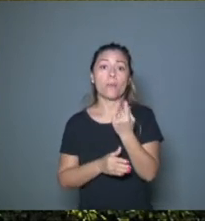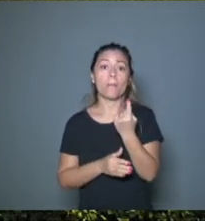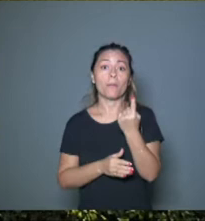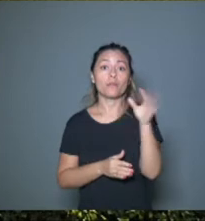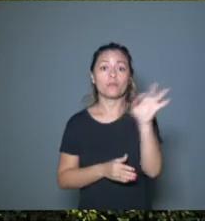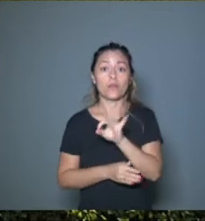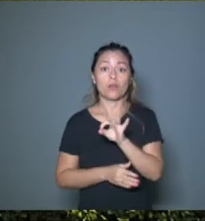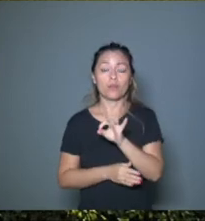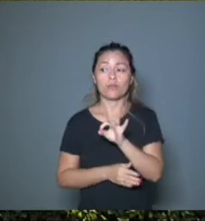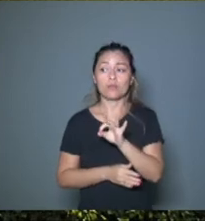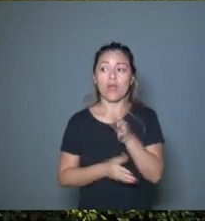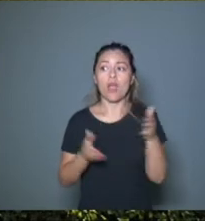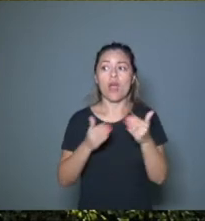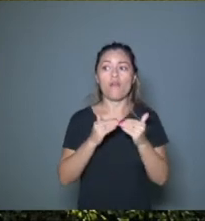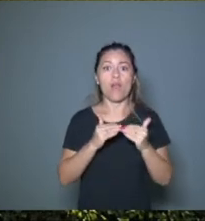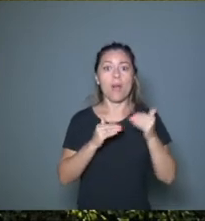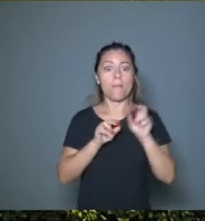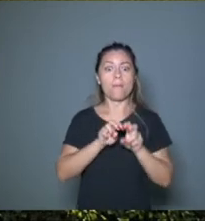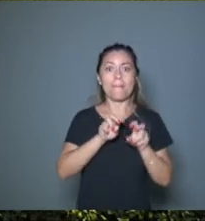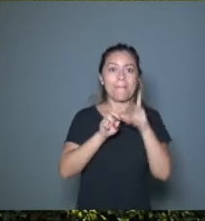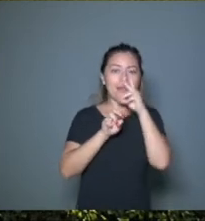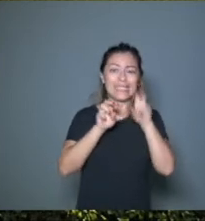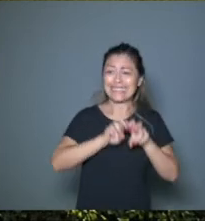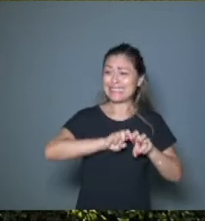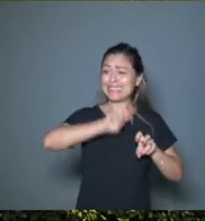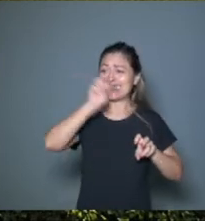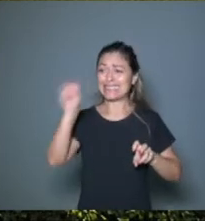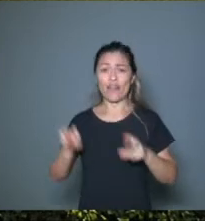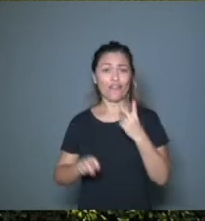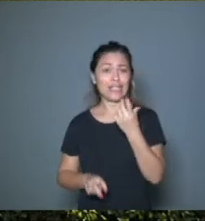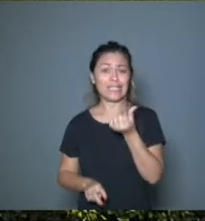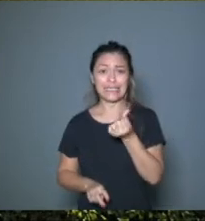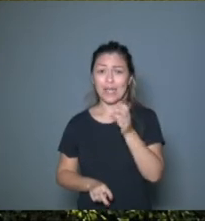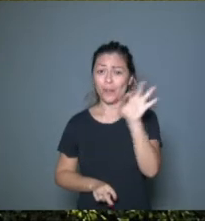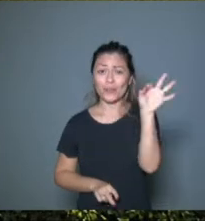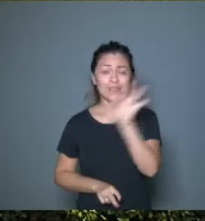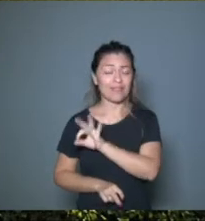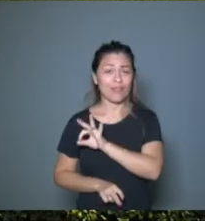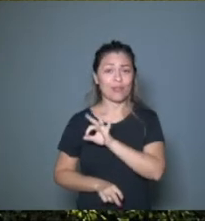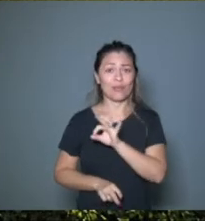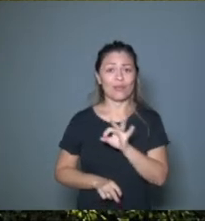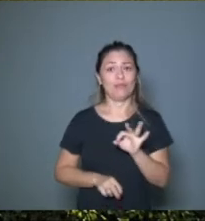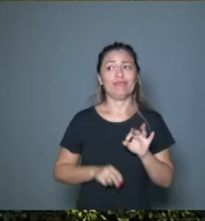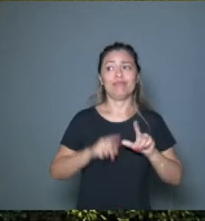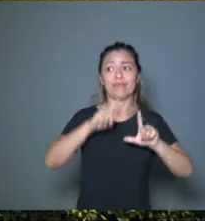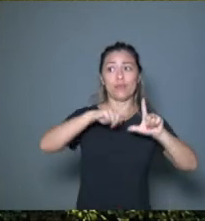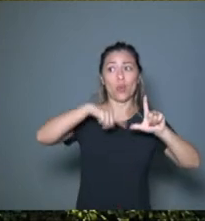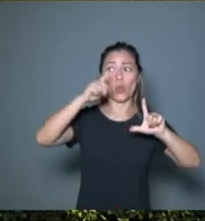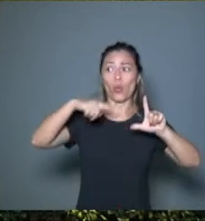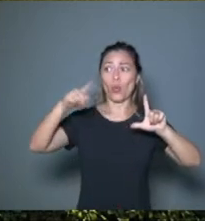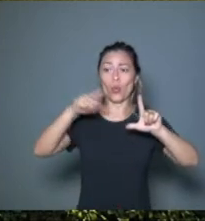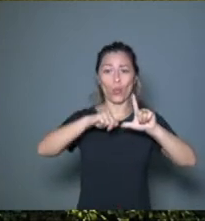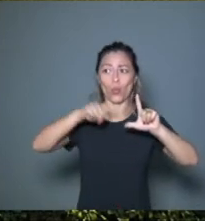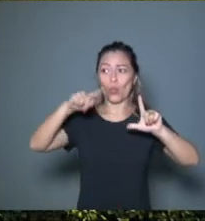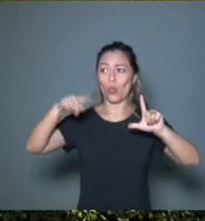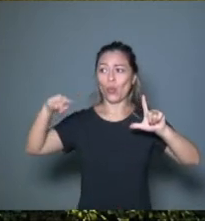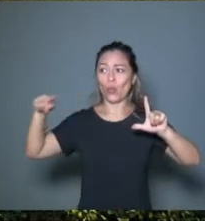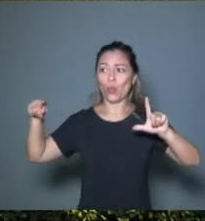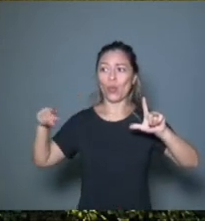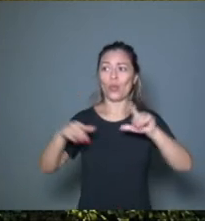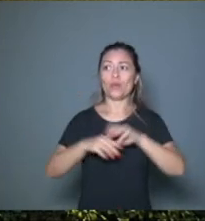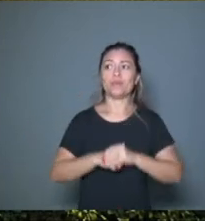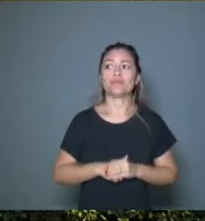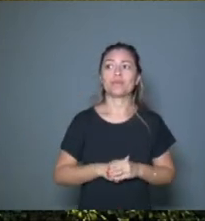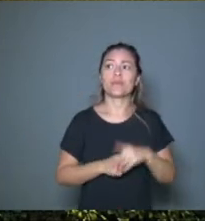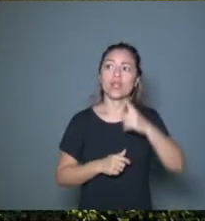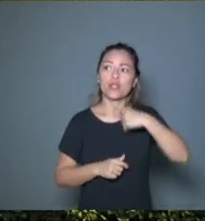gente vai para uma margem para um outro patamar, 26% de margem, que é uma margem também excepcional. Aí a relação dívida-EBITDA, né?